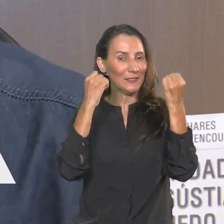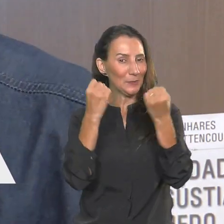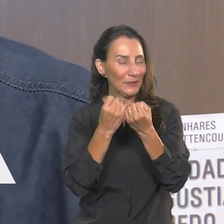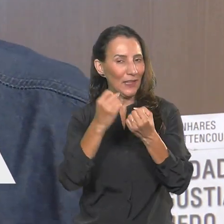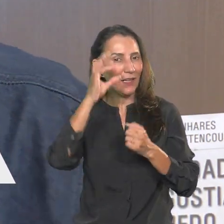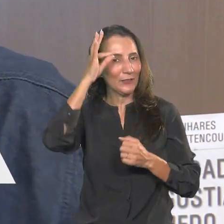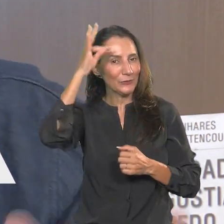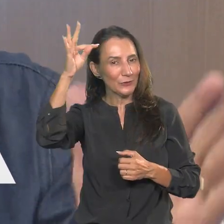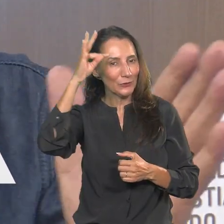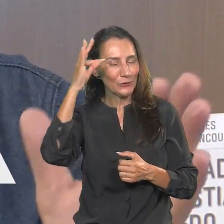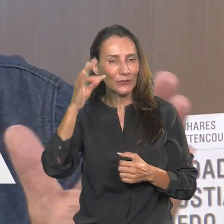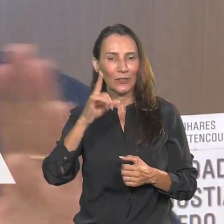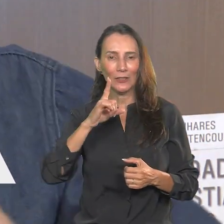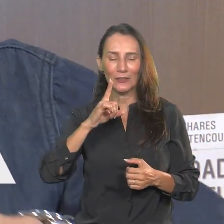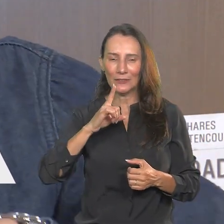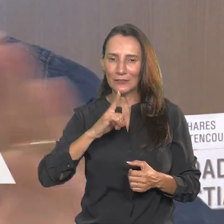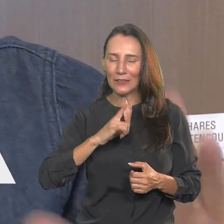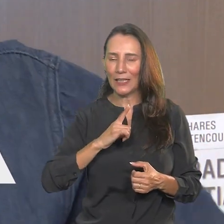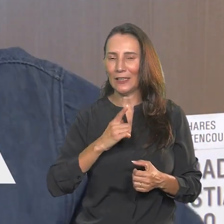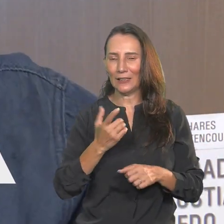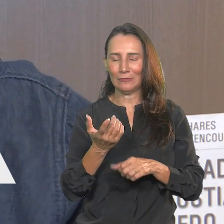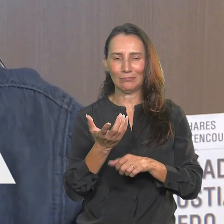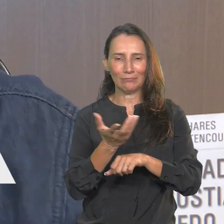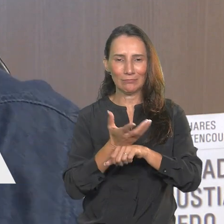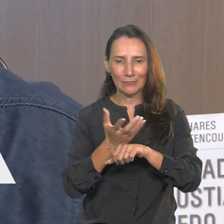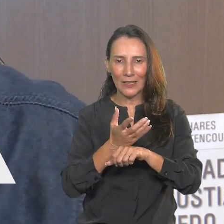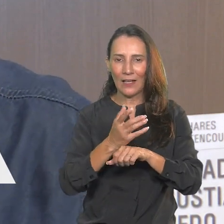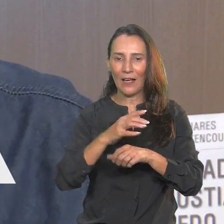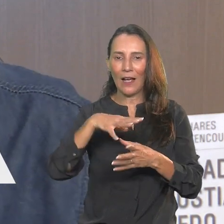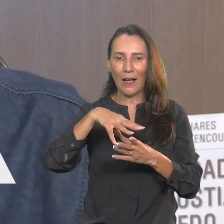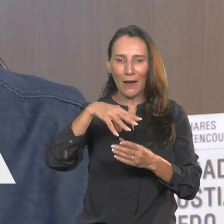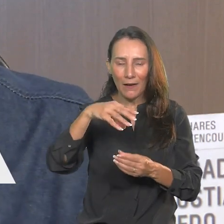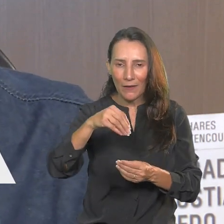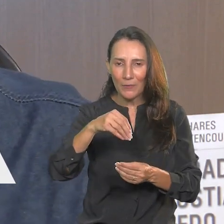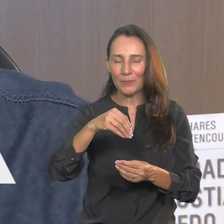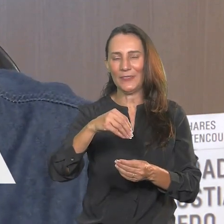Seminário Teológico, Clínica da Alma. Entra no site da igreja aí,